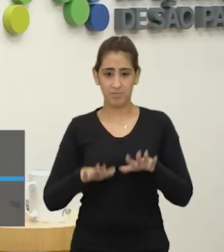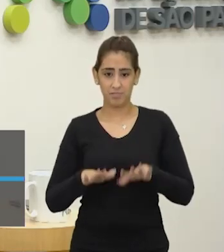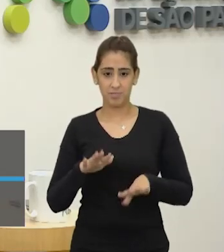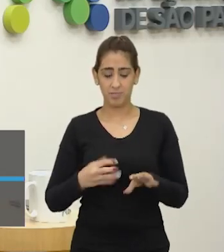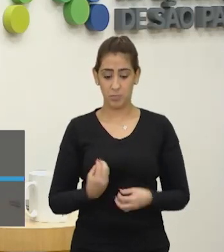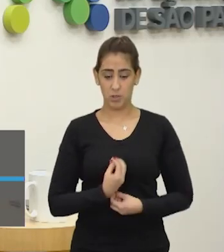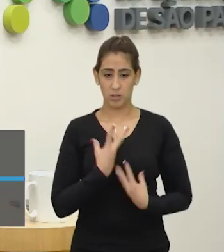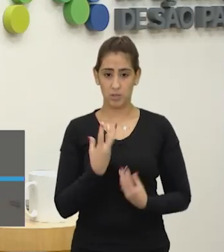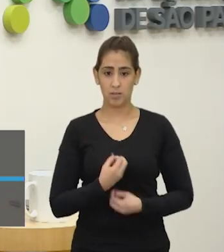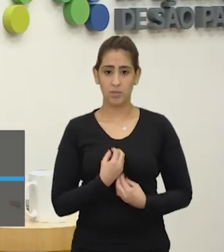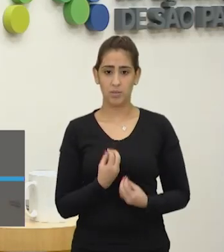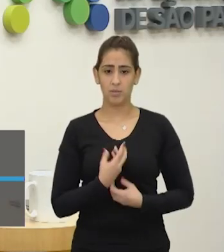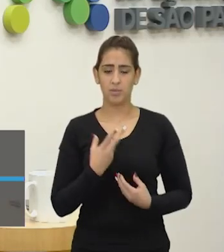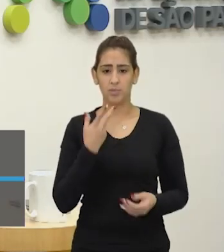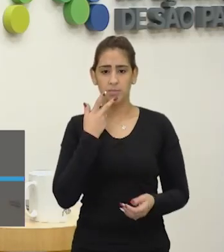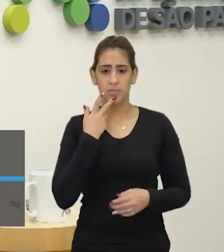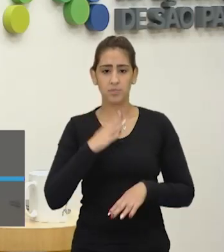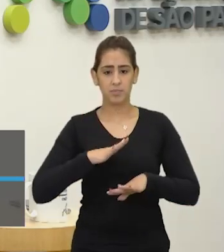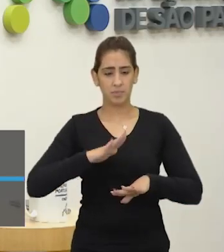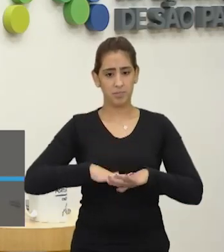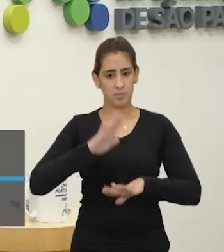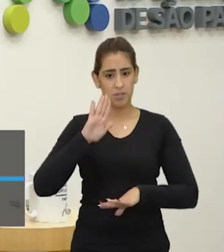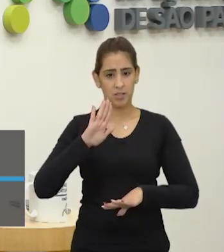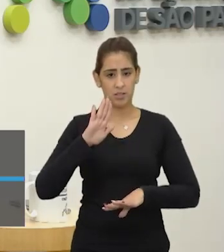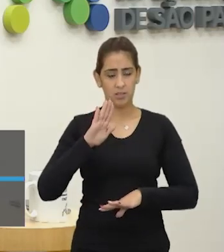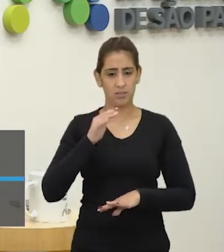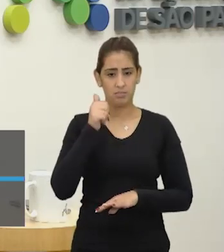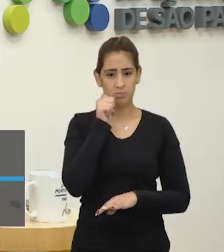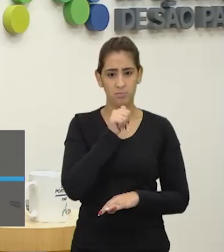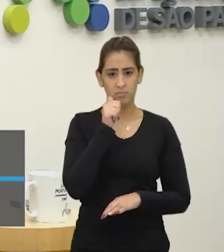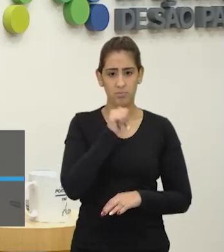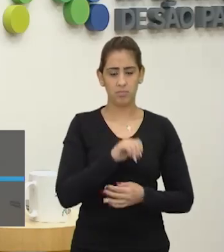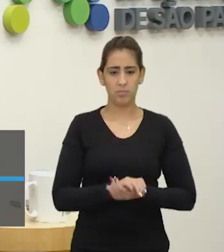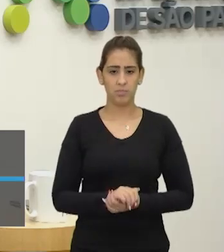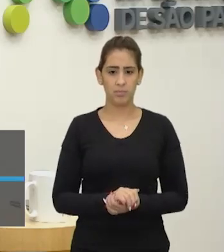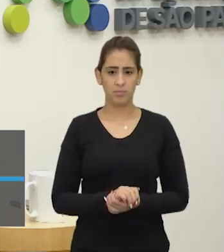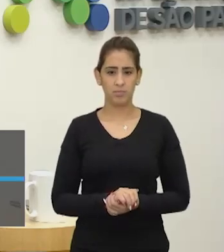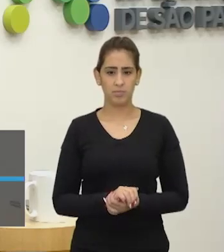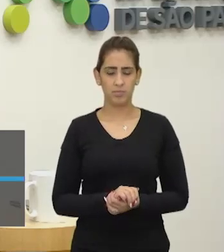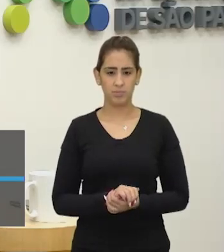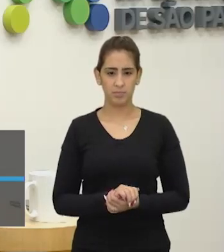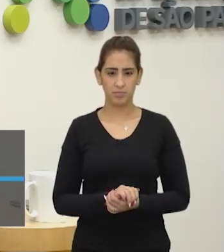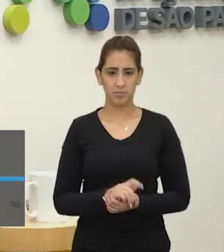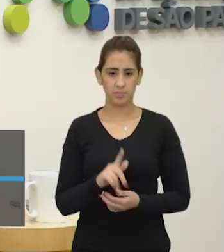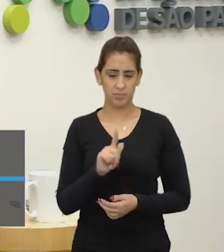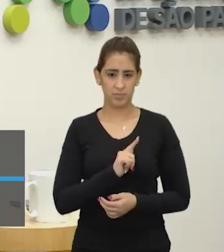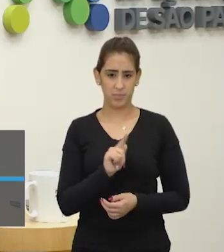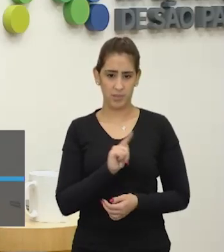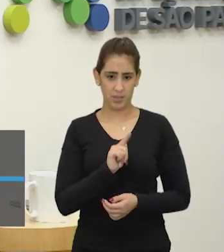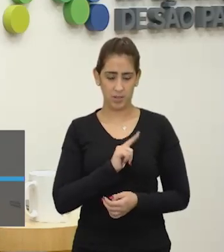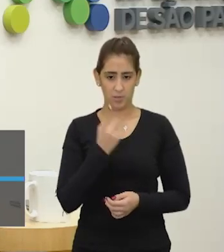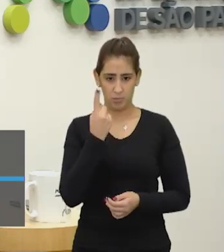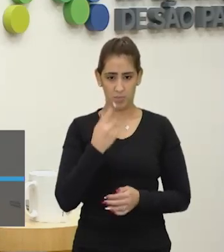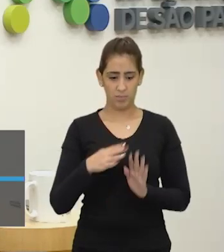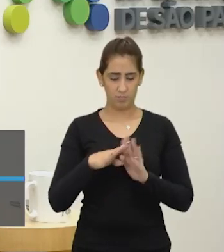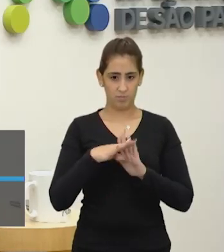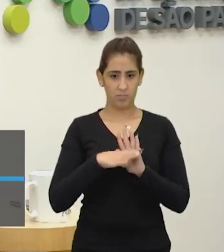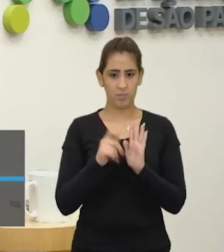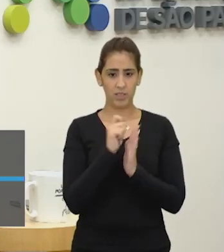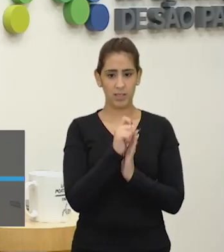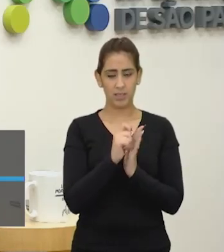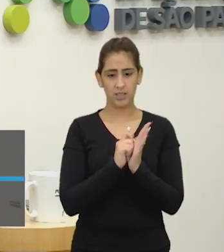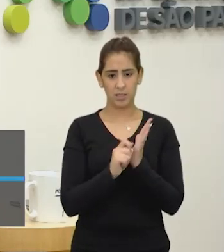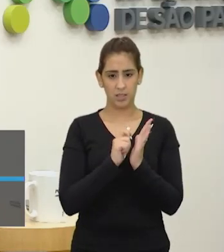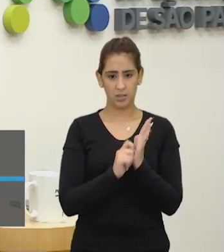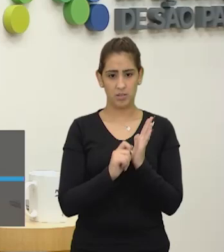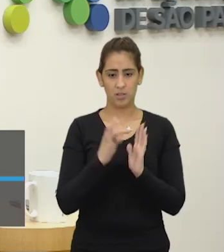os poetas, a gente fala do lírico masculino, né? Mas, por exemplo, vou indicar. Tem uma escritora, uma poetisa,